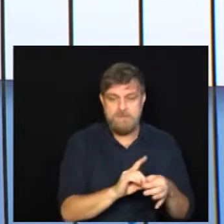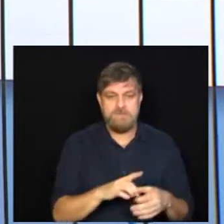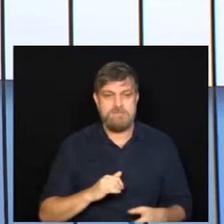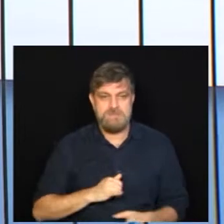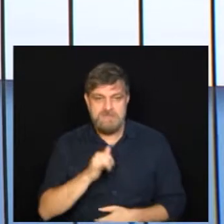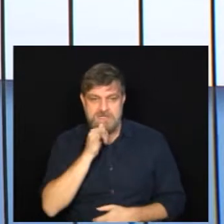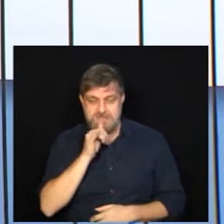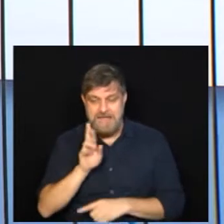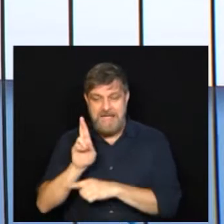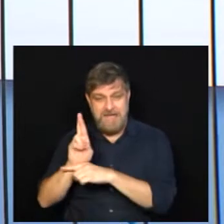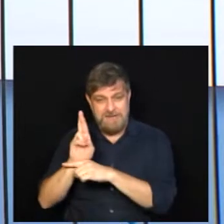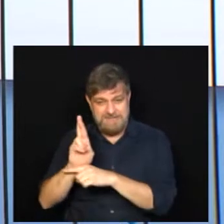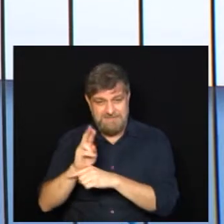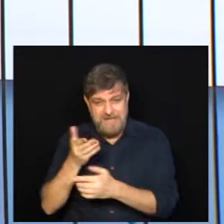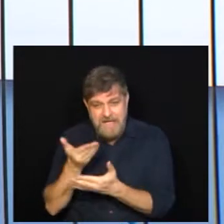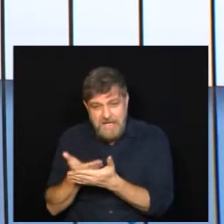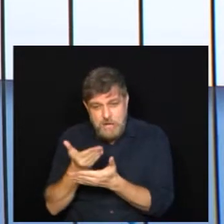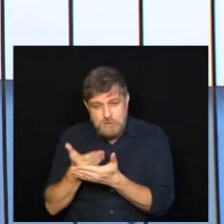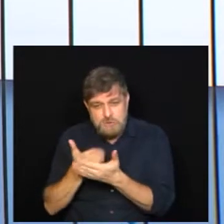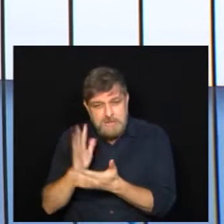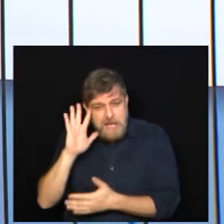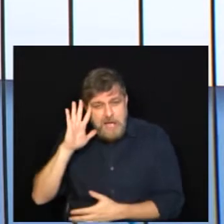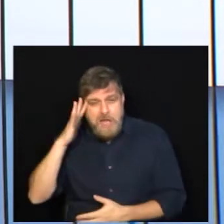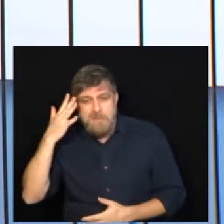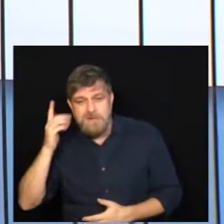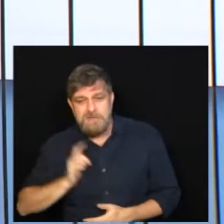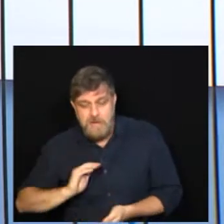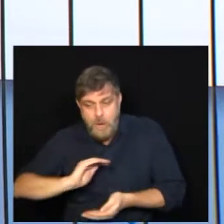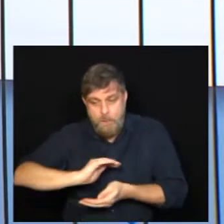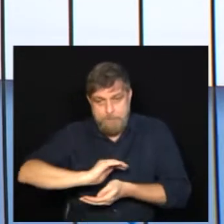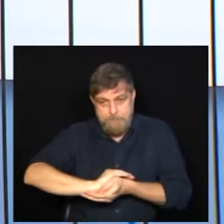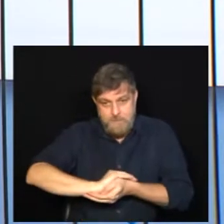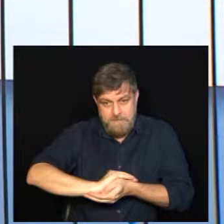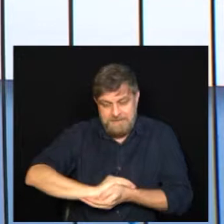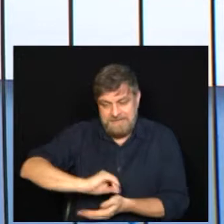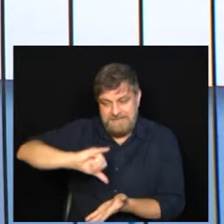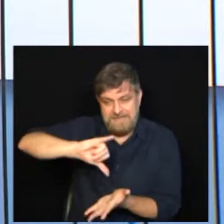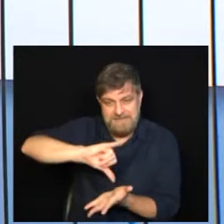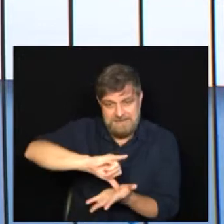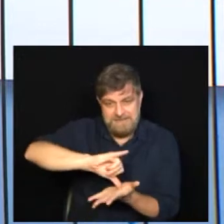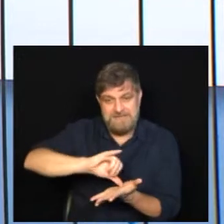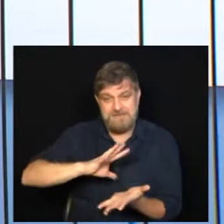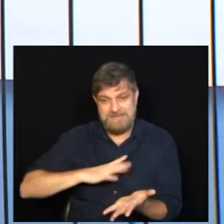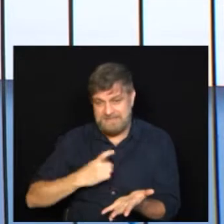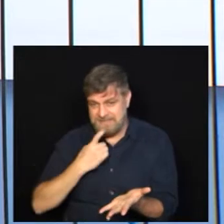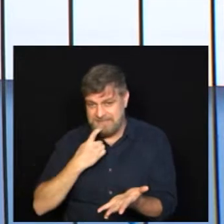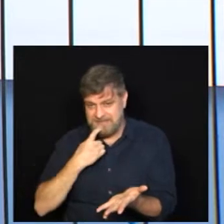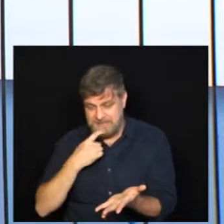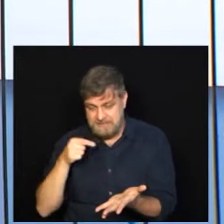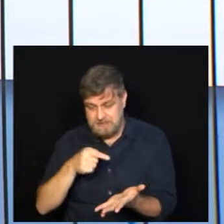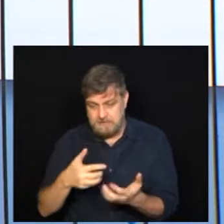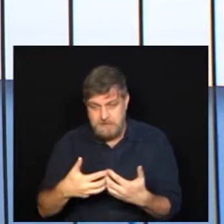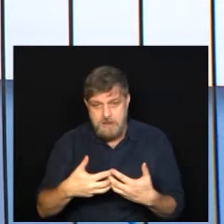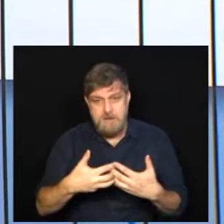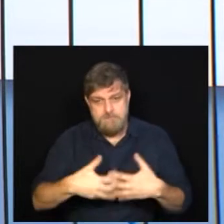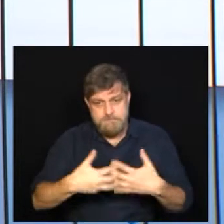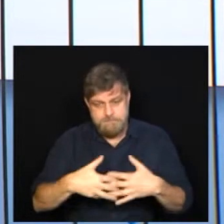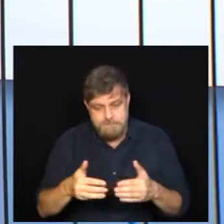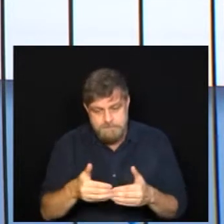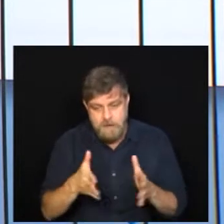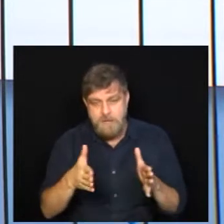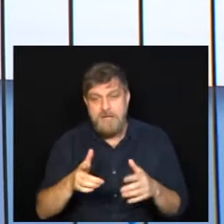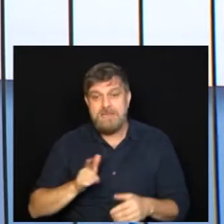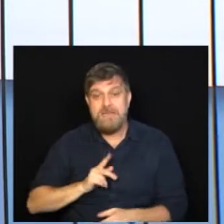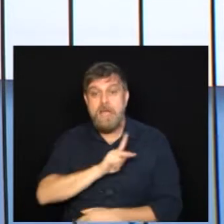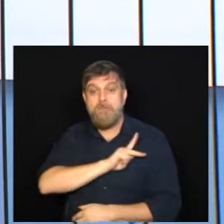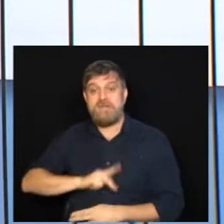comissão de representação, que vai estudar uma solução para a reabertura da unidade do Poupa Tempo no centro de Campinas, terá